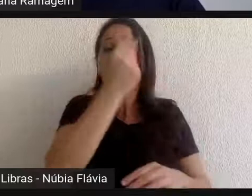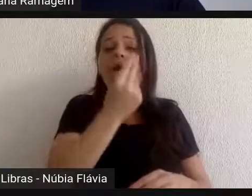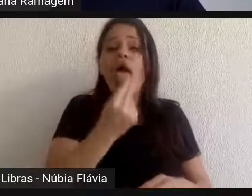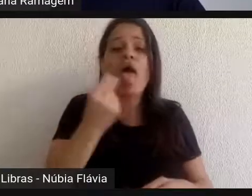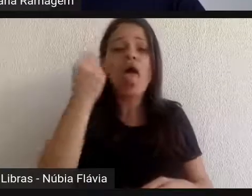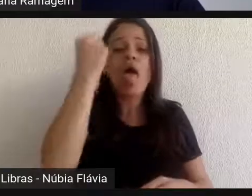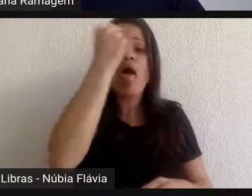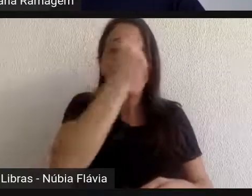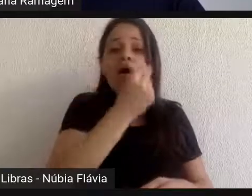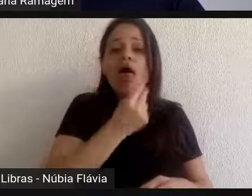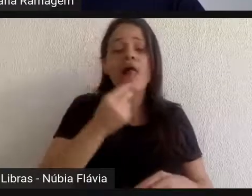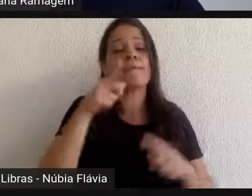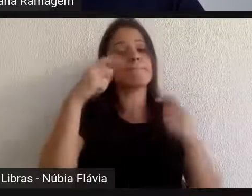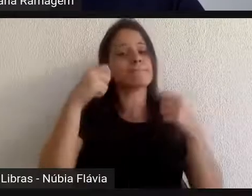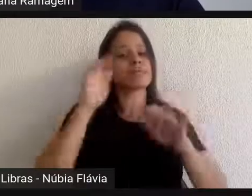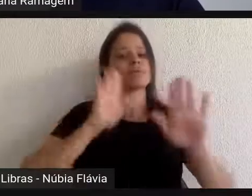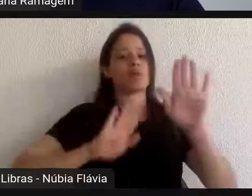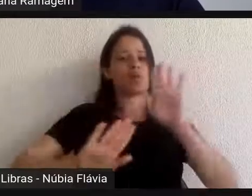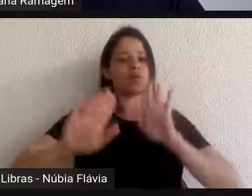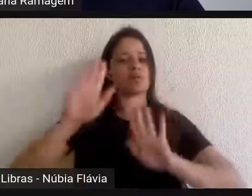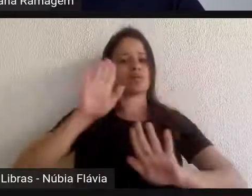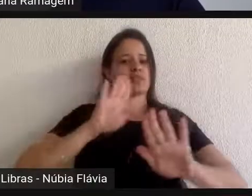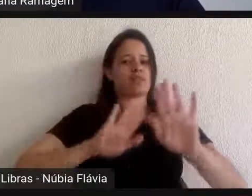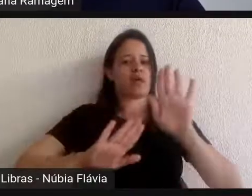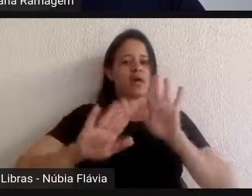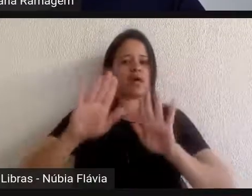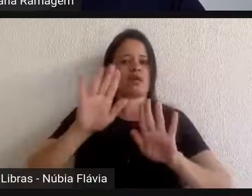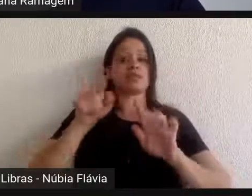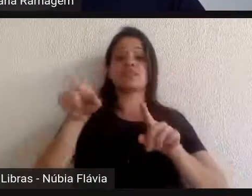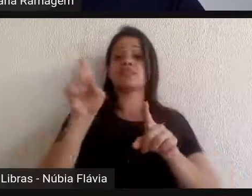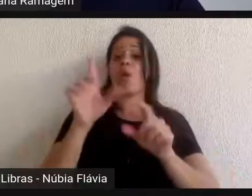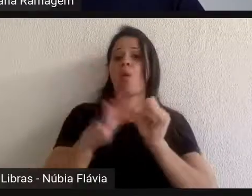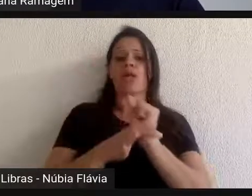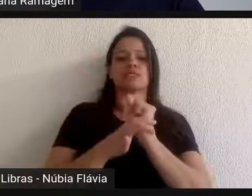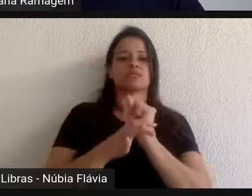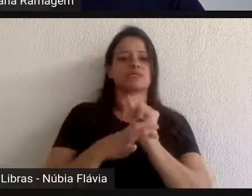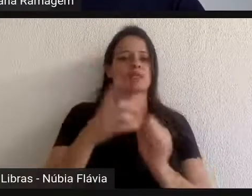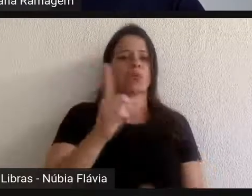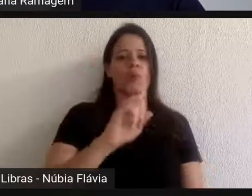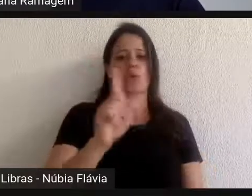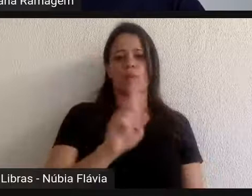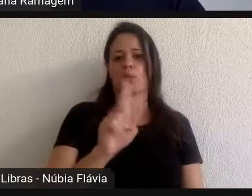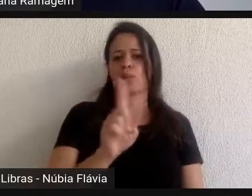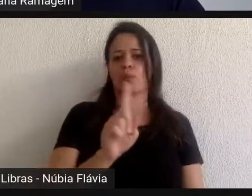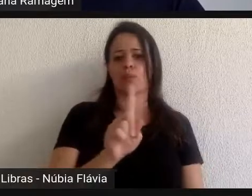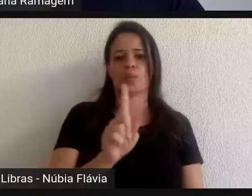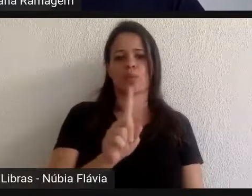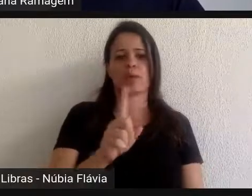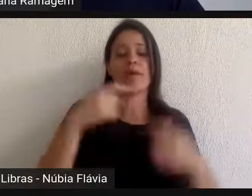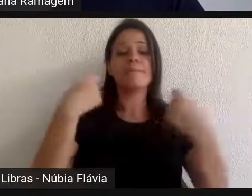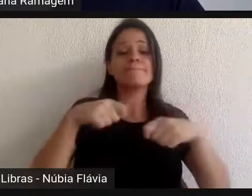Da mesma forma, nada disso assegura que a gente tenha uma